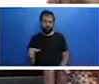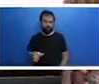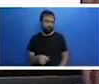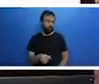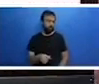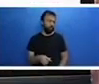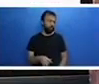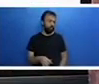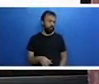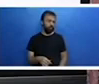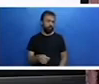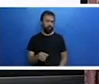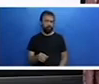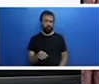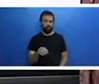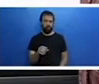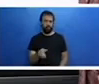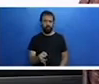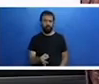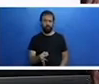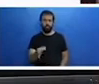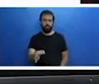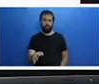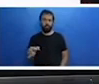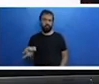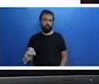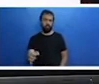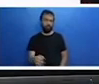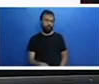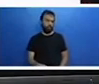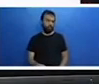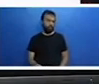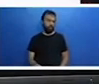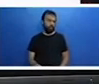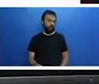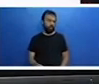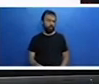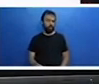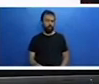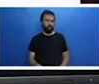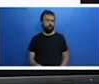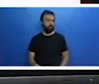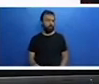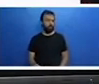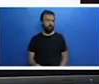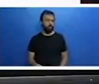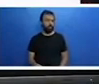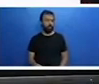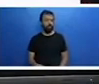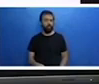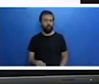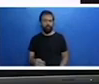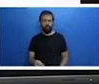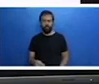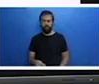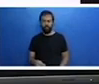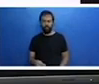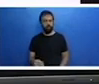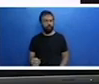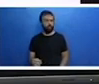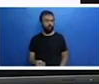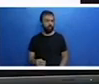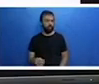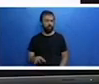frente. Movimentação das damas é uma vez. É obrigatório comer o máximo de peças? Sim. É